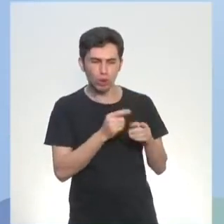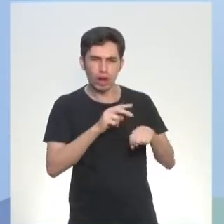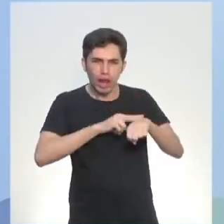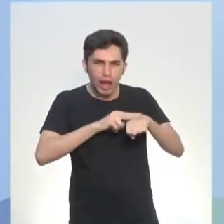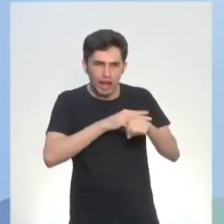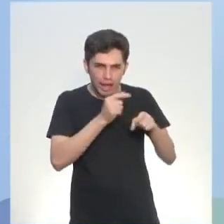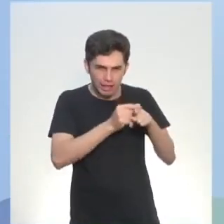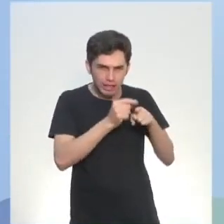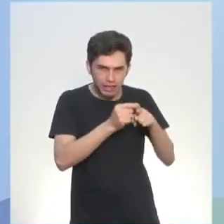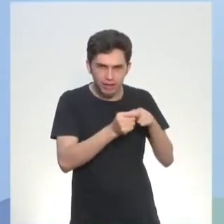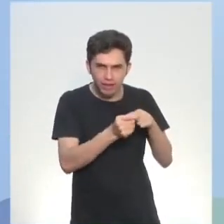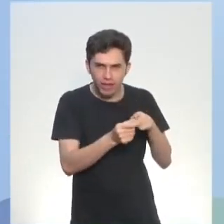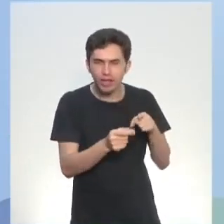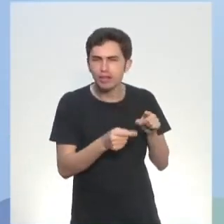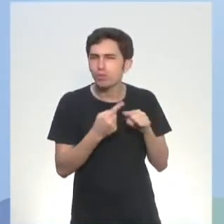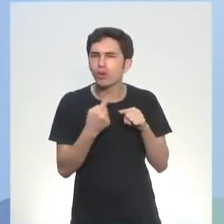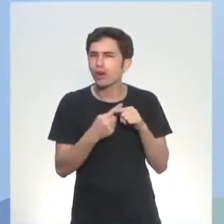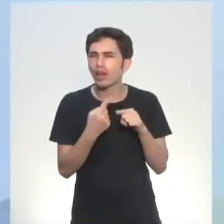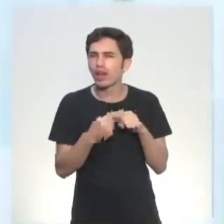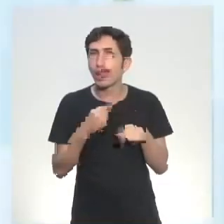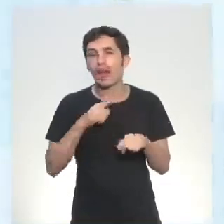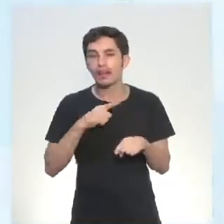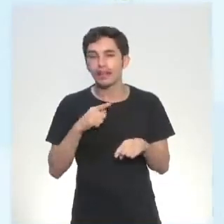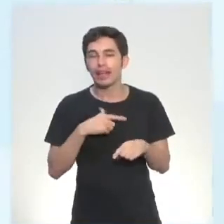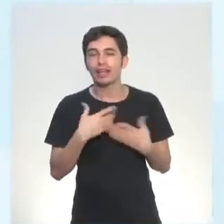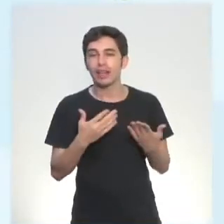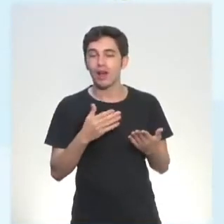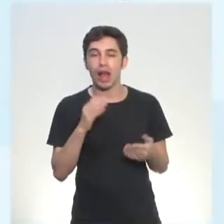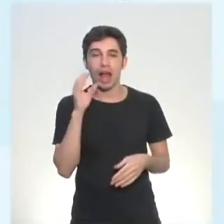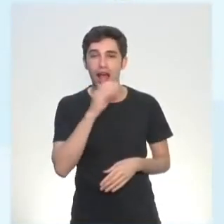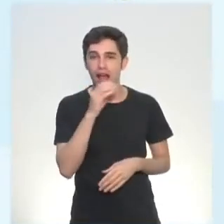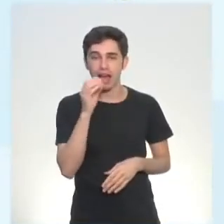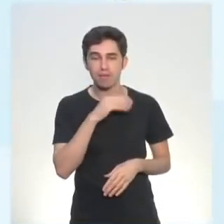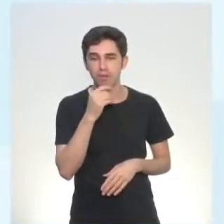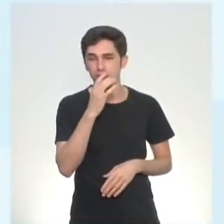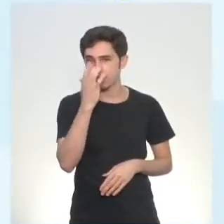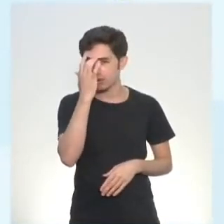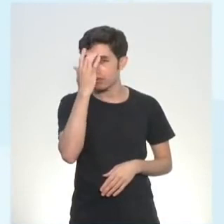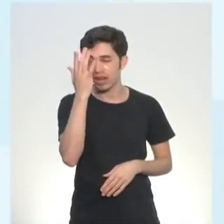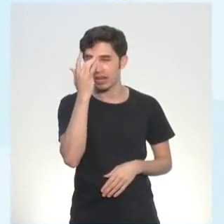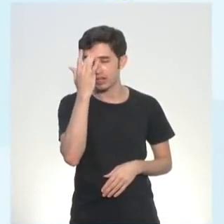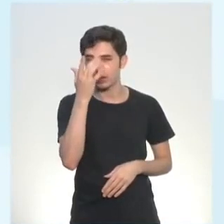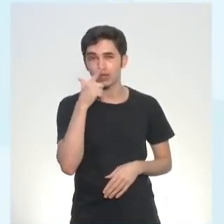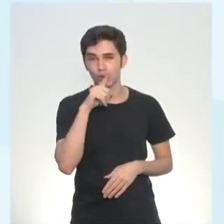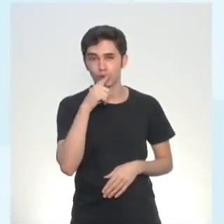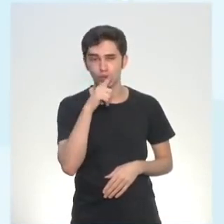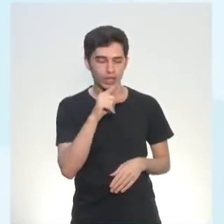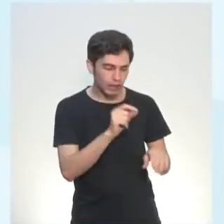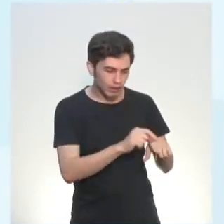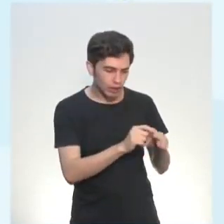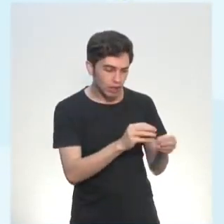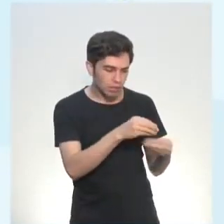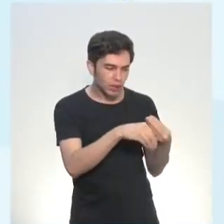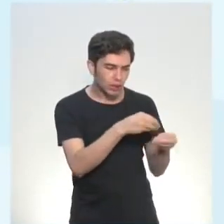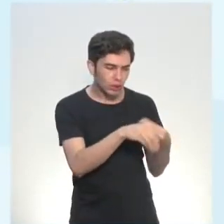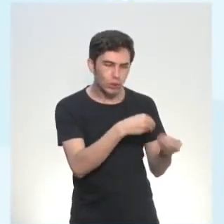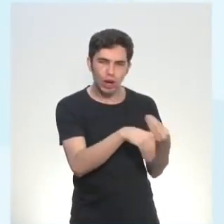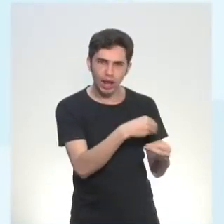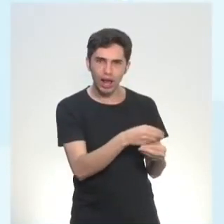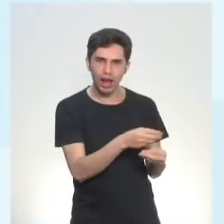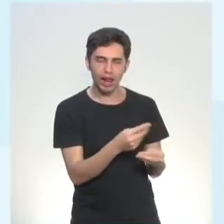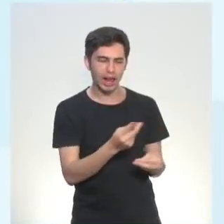aí no chat, então, tem ali a autofecundação, você consegue realizar, então, a autofecundação. Tem um ciclo de vida curto,